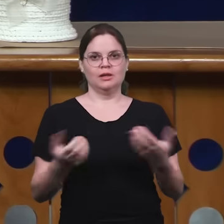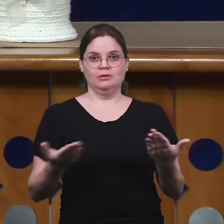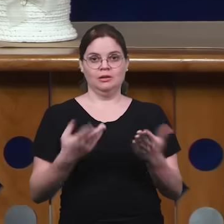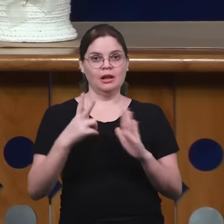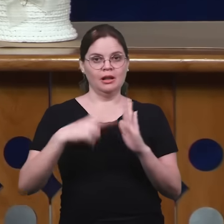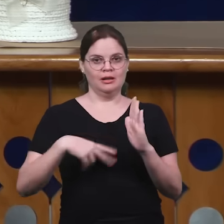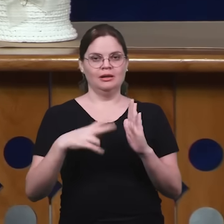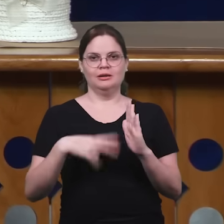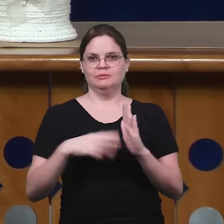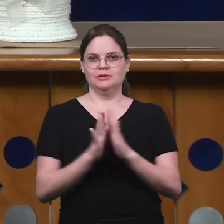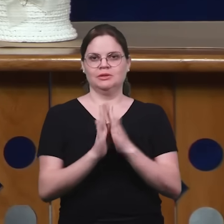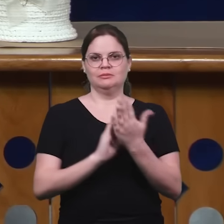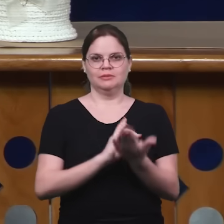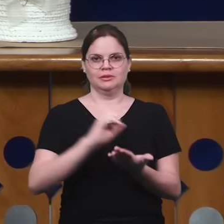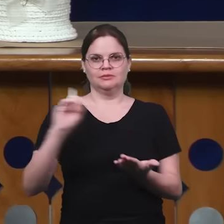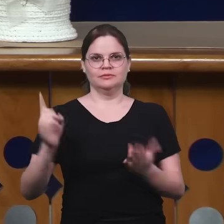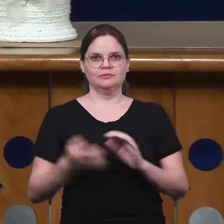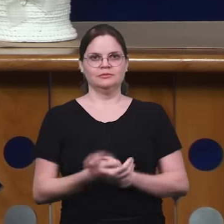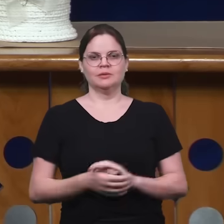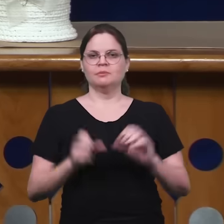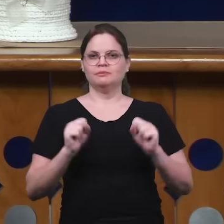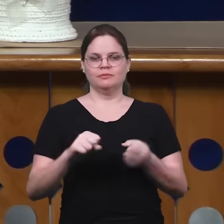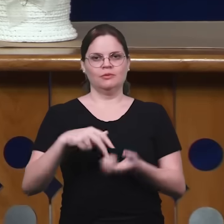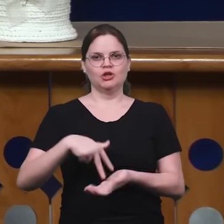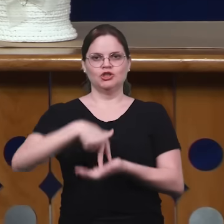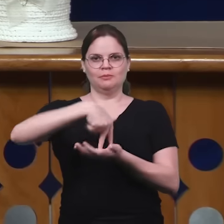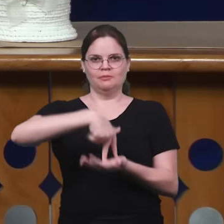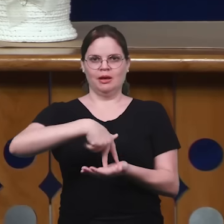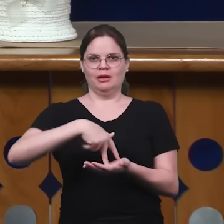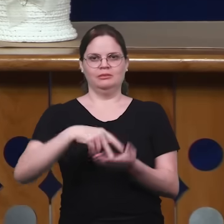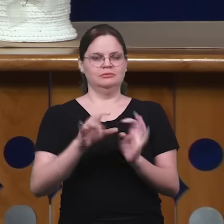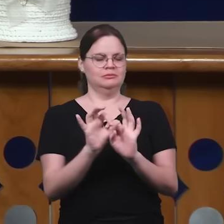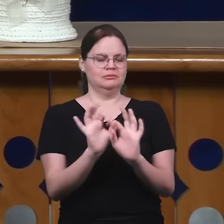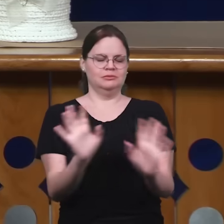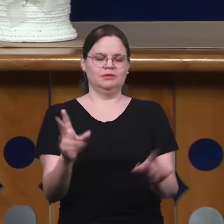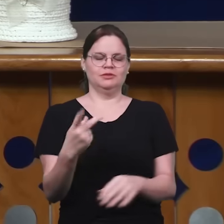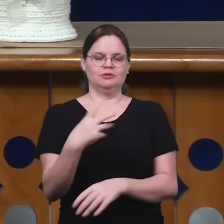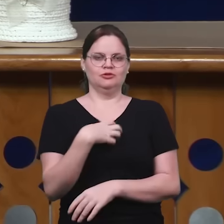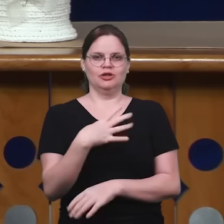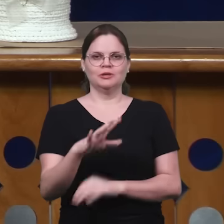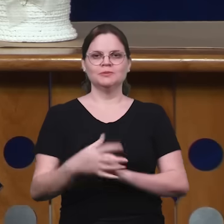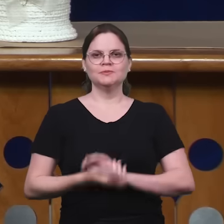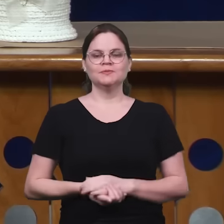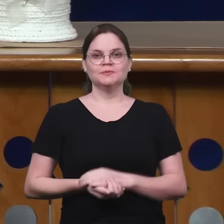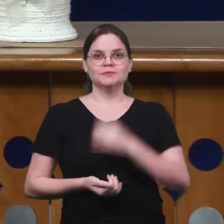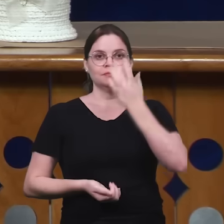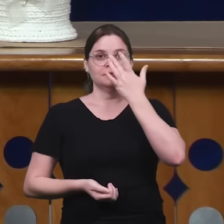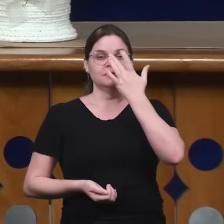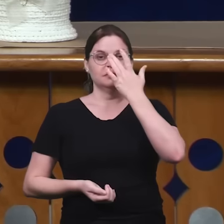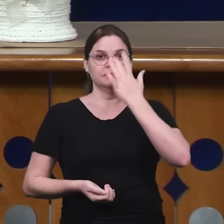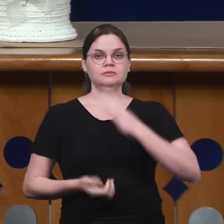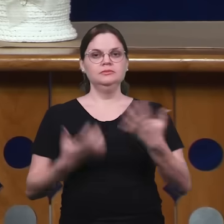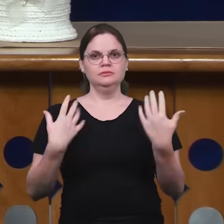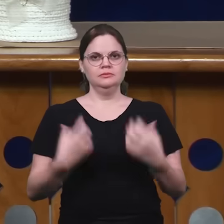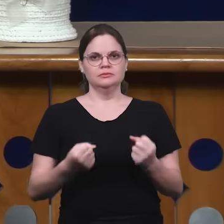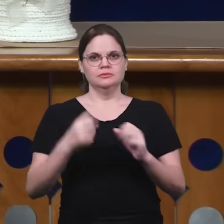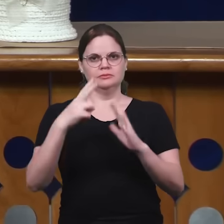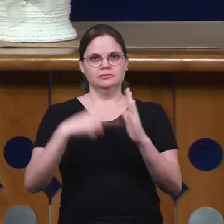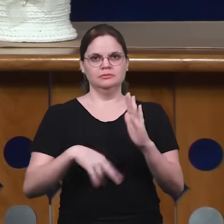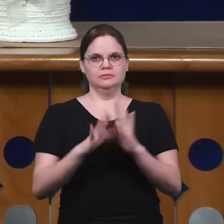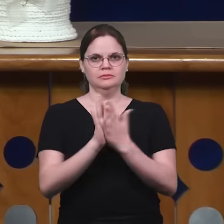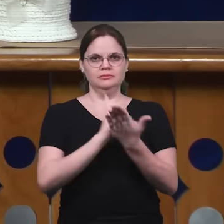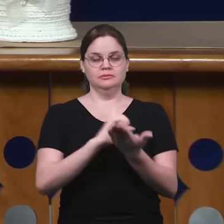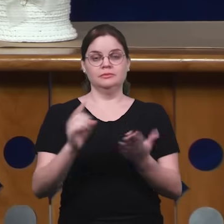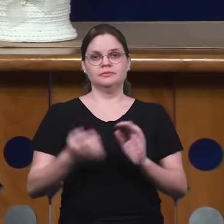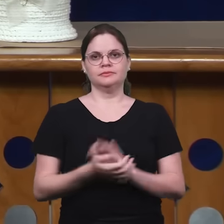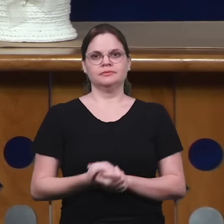ler a palavra de Deus, que quiser se colocar de pé ou ficar do jeito que melhor te convier. Vamos abrir a Bíblia no livro